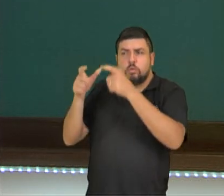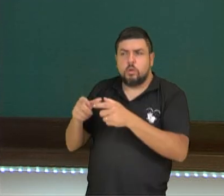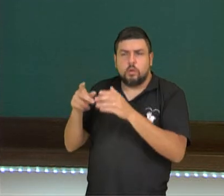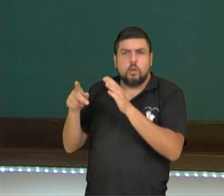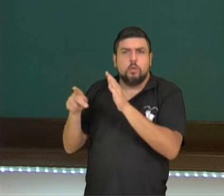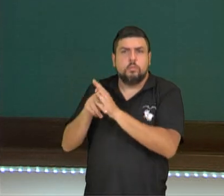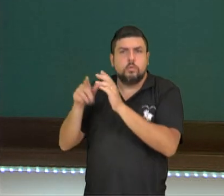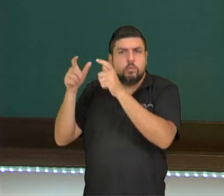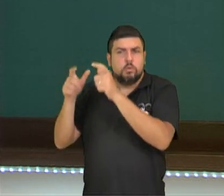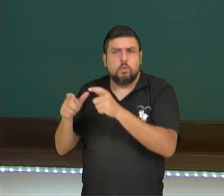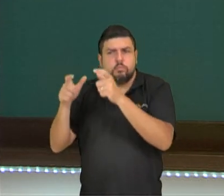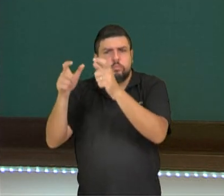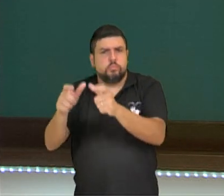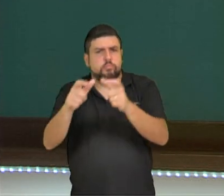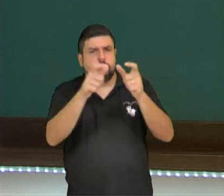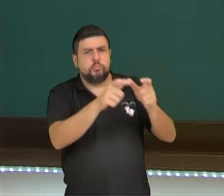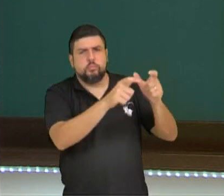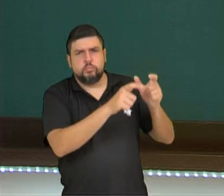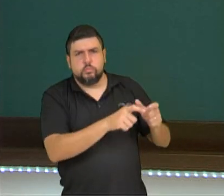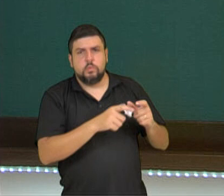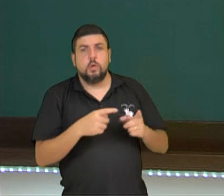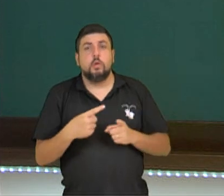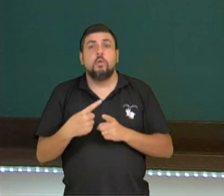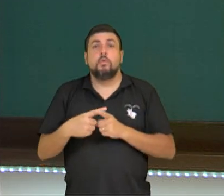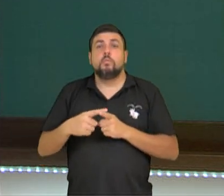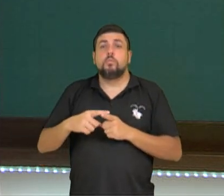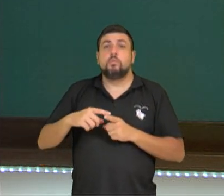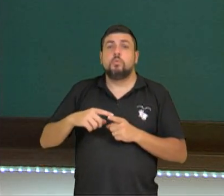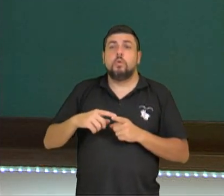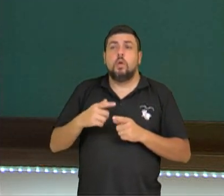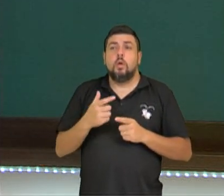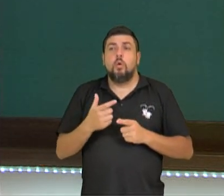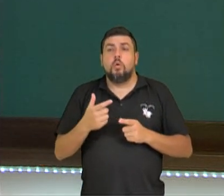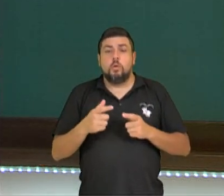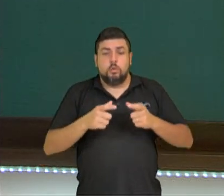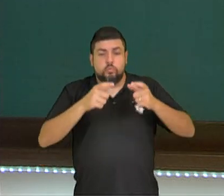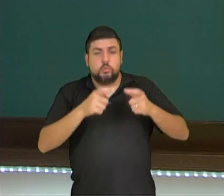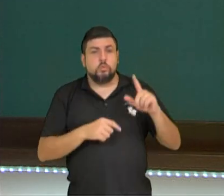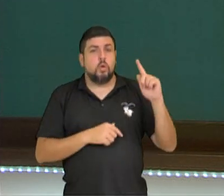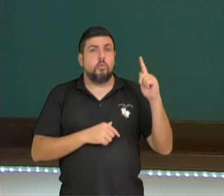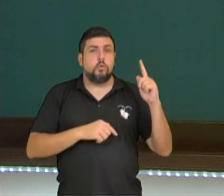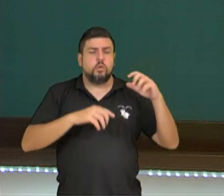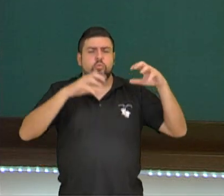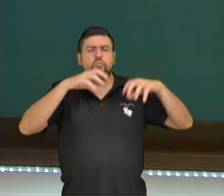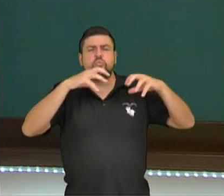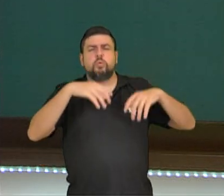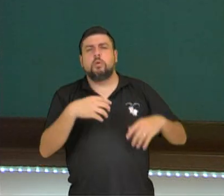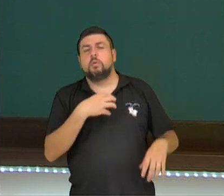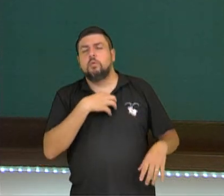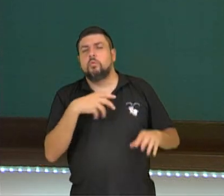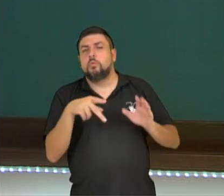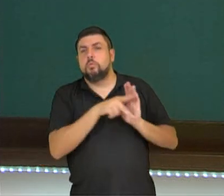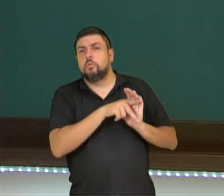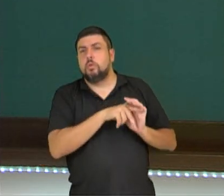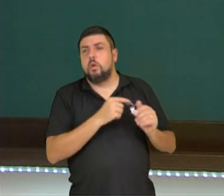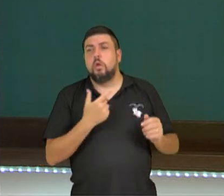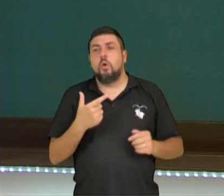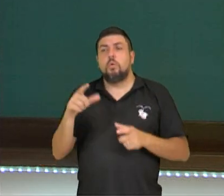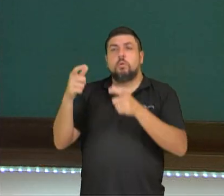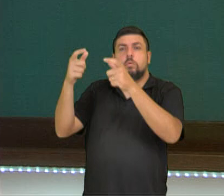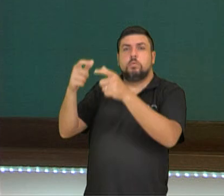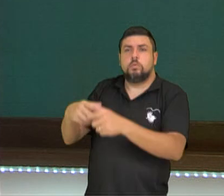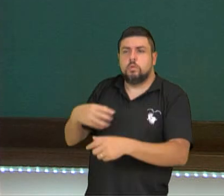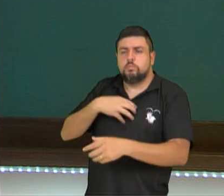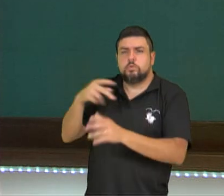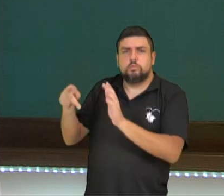informações diferentes, porque a quantidade de chuva e a temperatura de outra porção do país ou do próprio planeta Terra vai ser